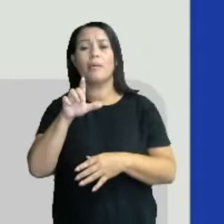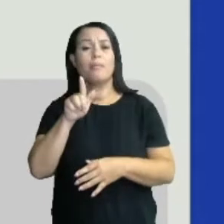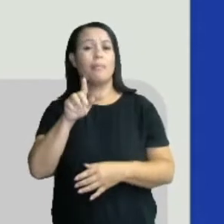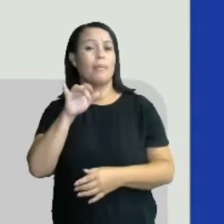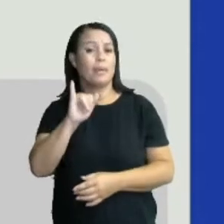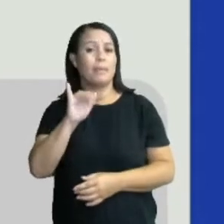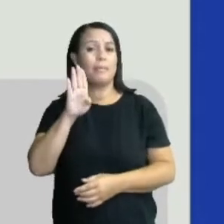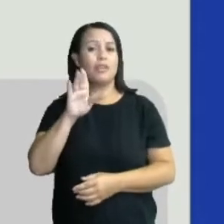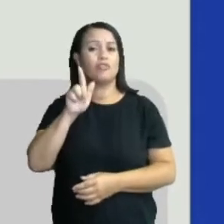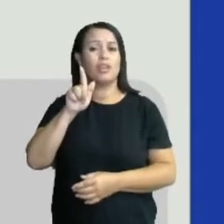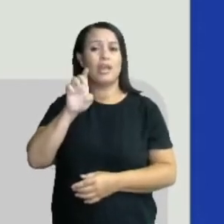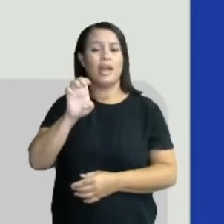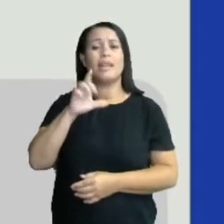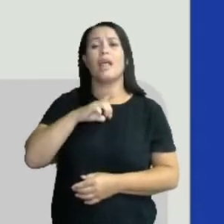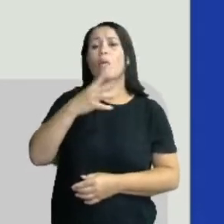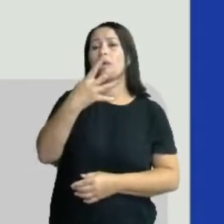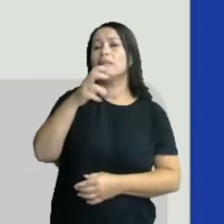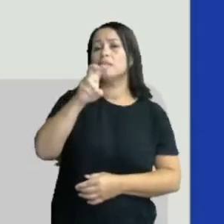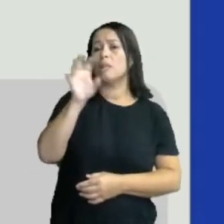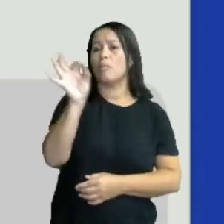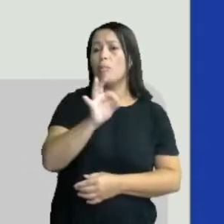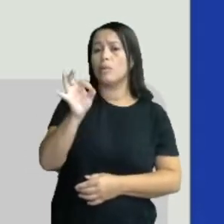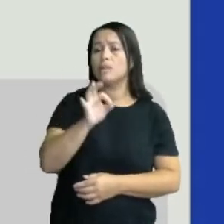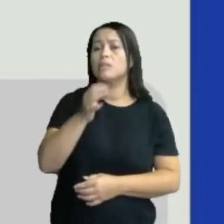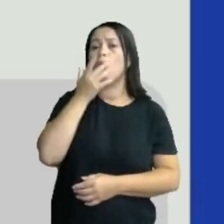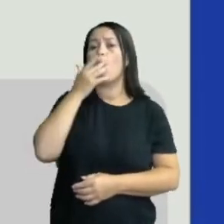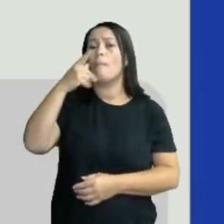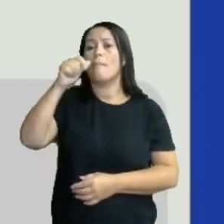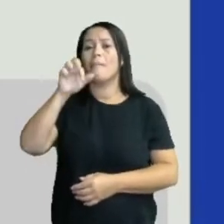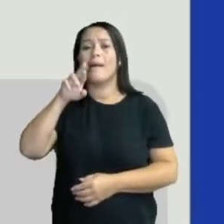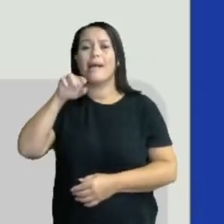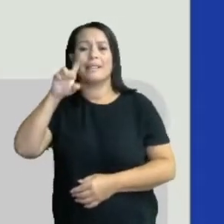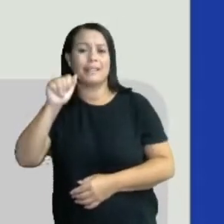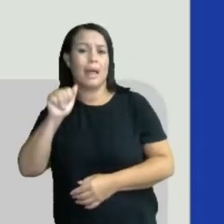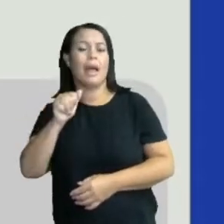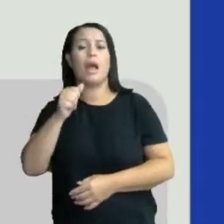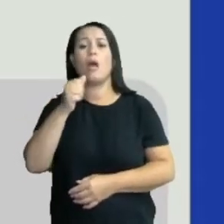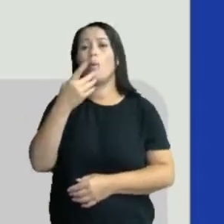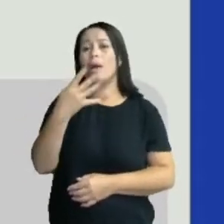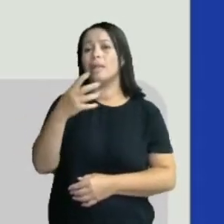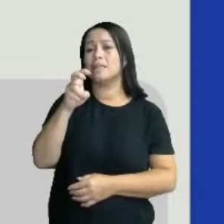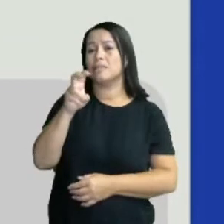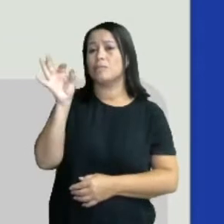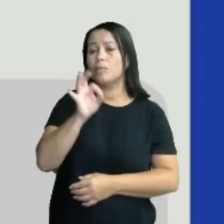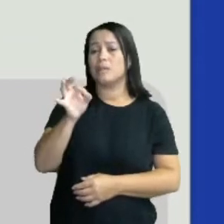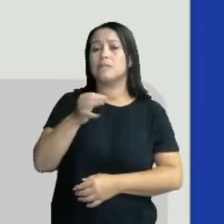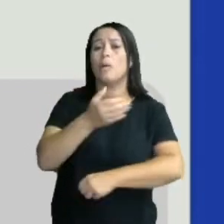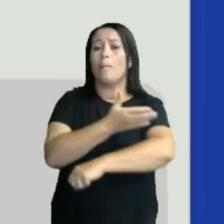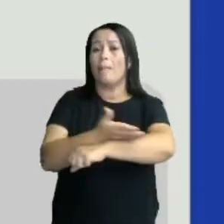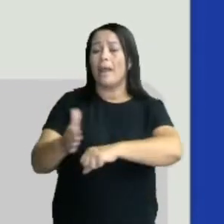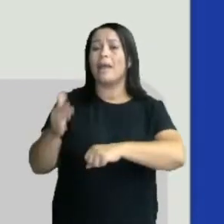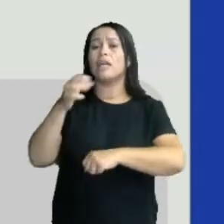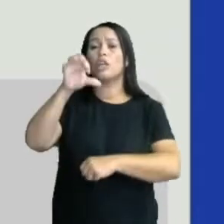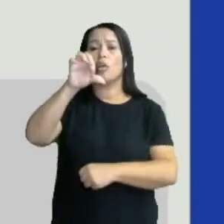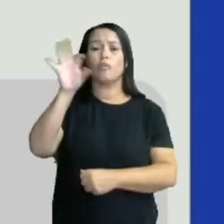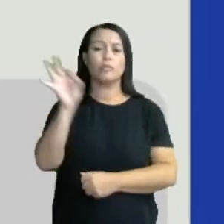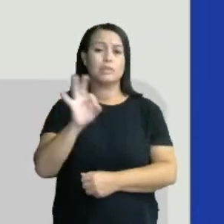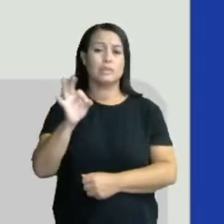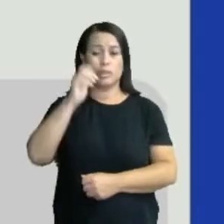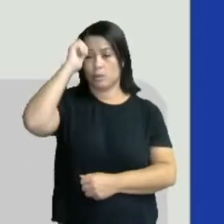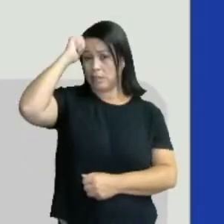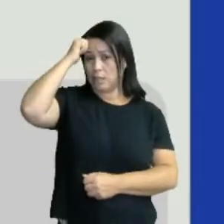população parda, 45% da população branca, e depois 9% da população negra e